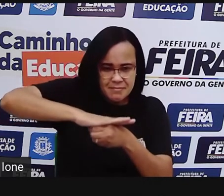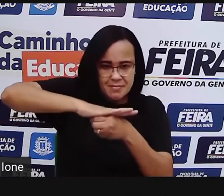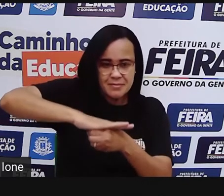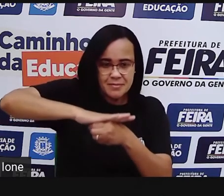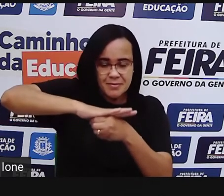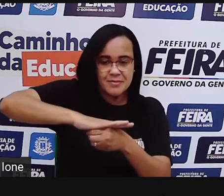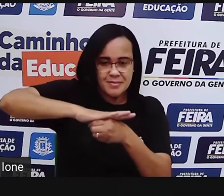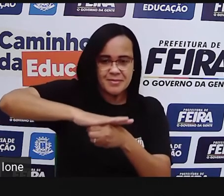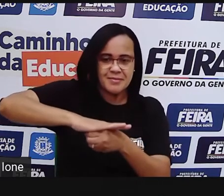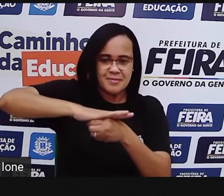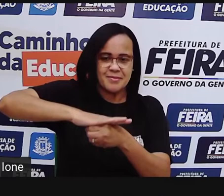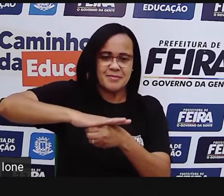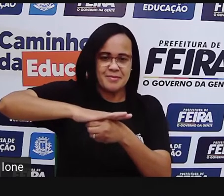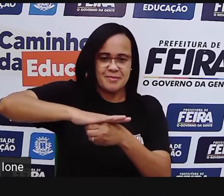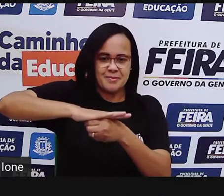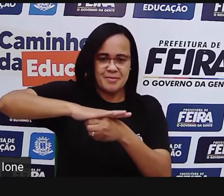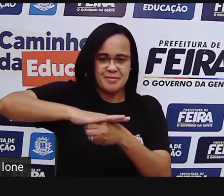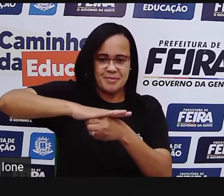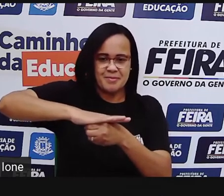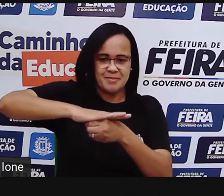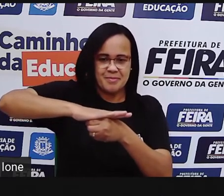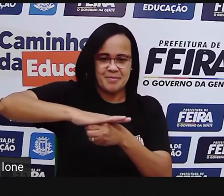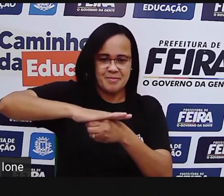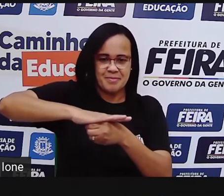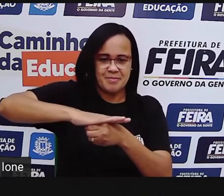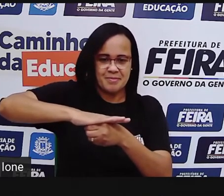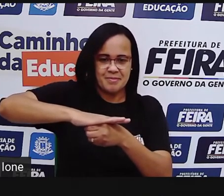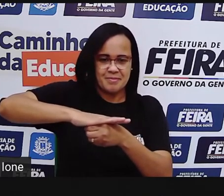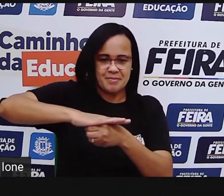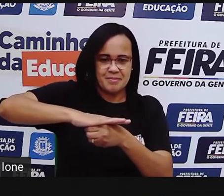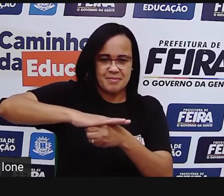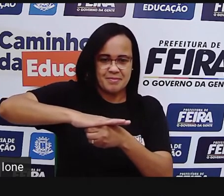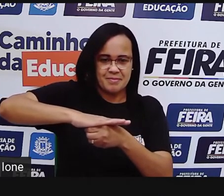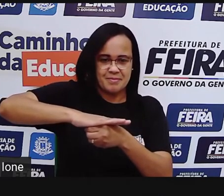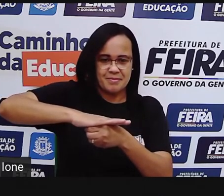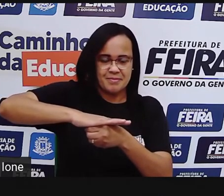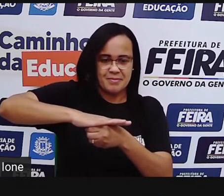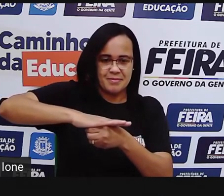aperta, aperta, aperta, aperta, aperta, aperta, aperta.